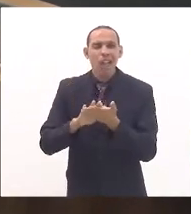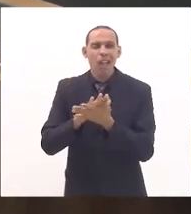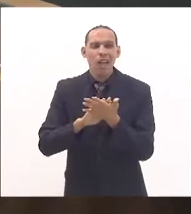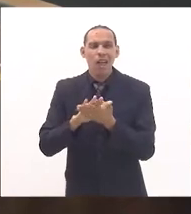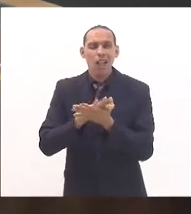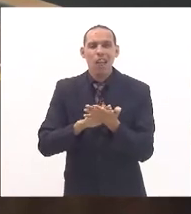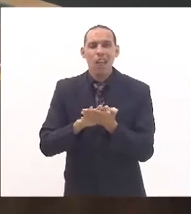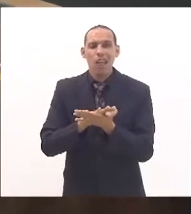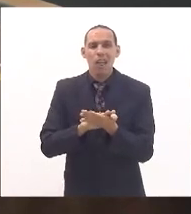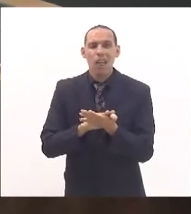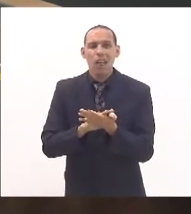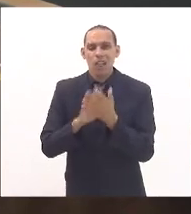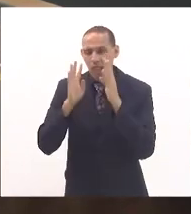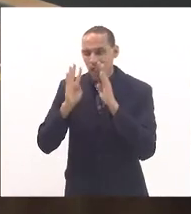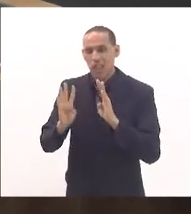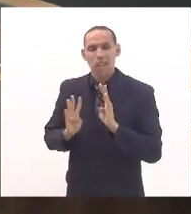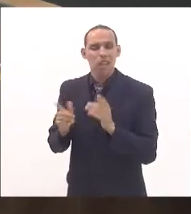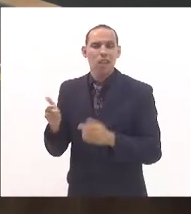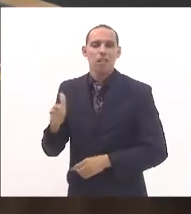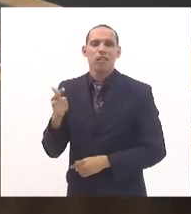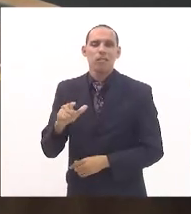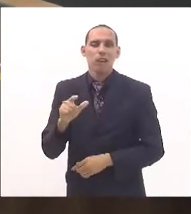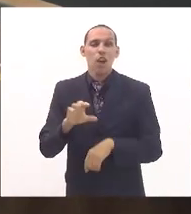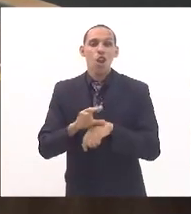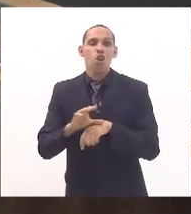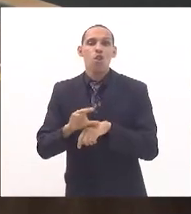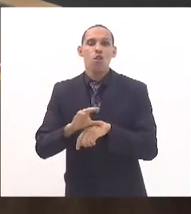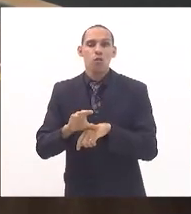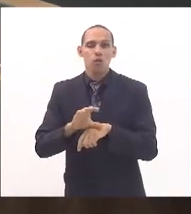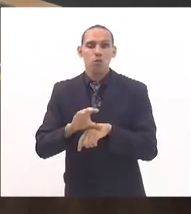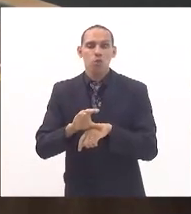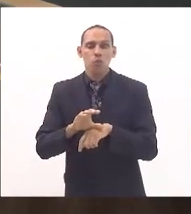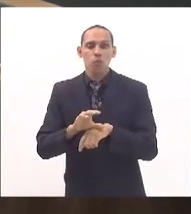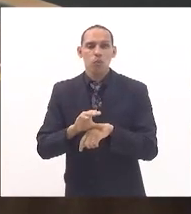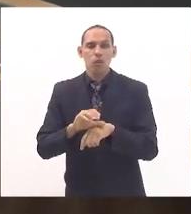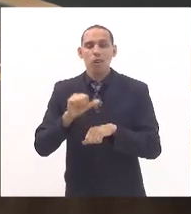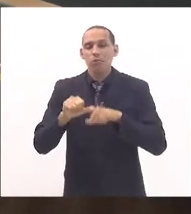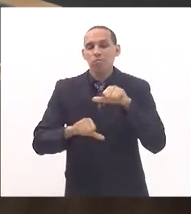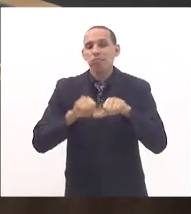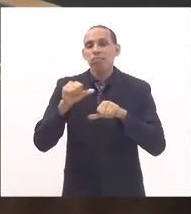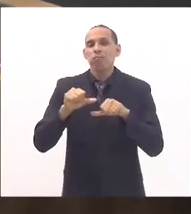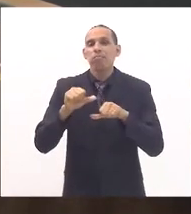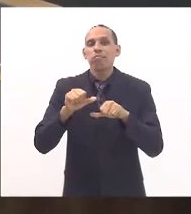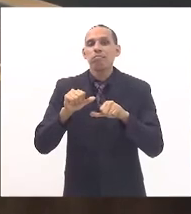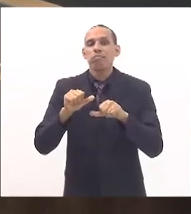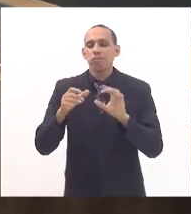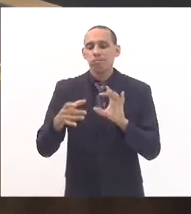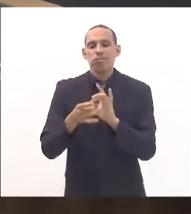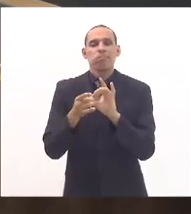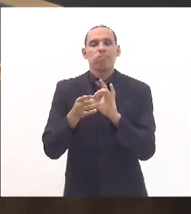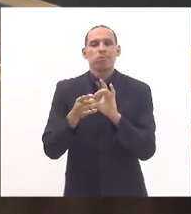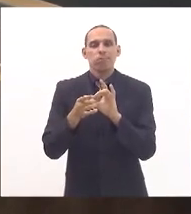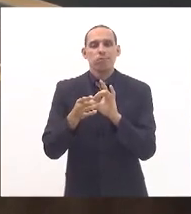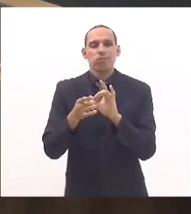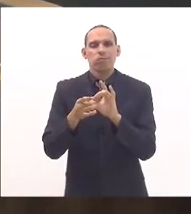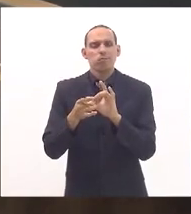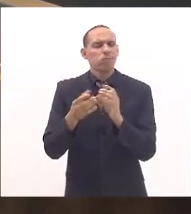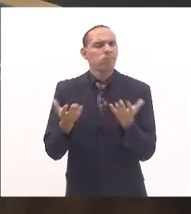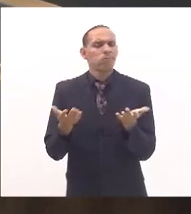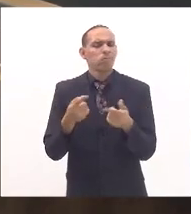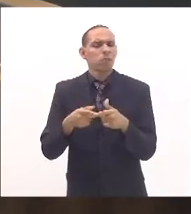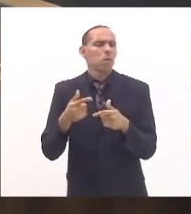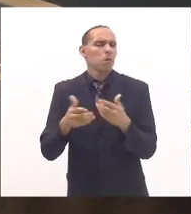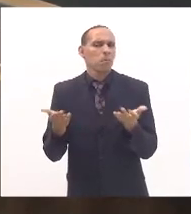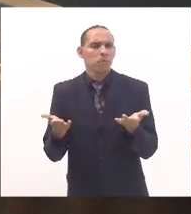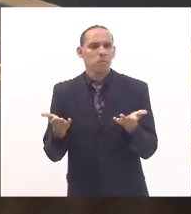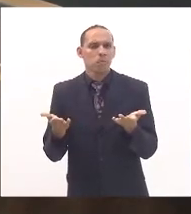curso está deixando de ser um curso subsequente e está passando a ser um curso integrado. O problema